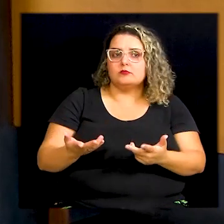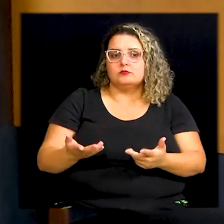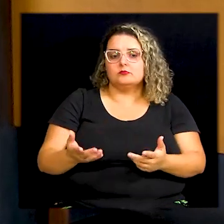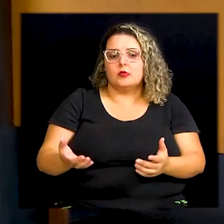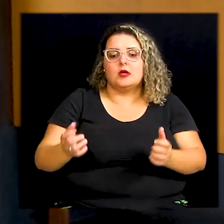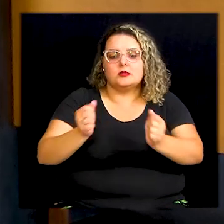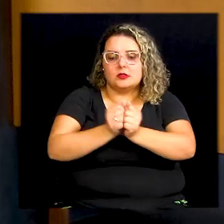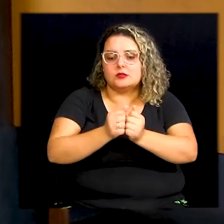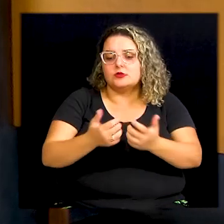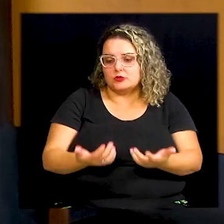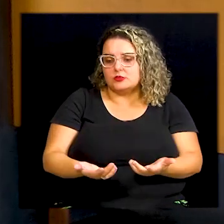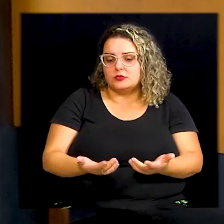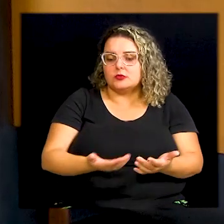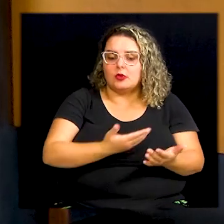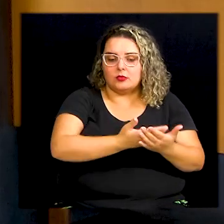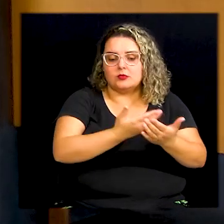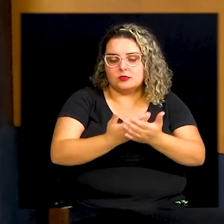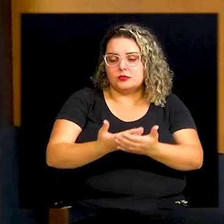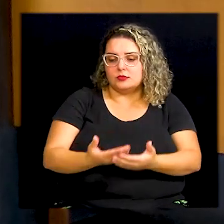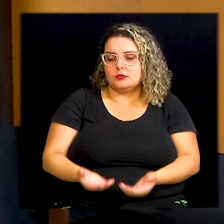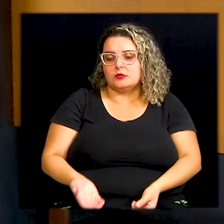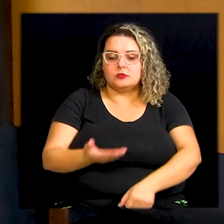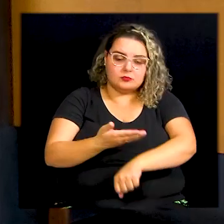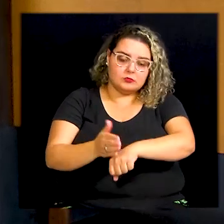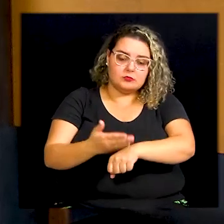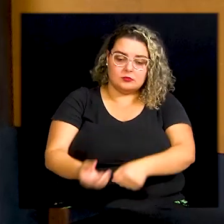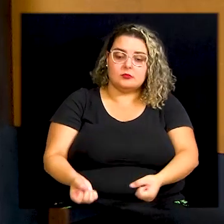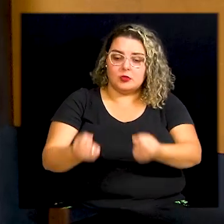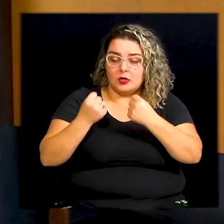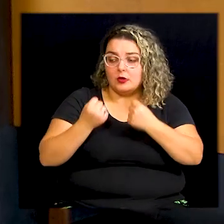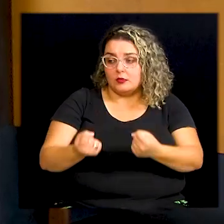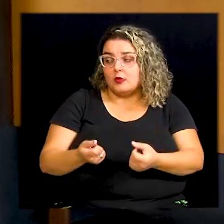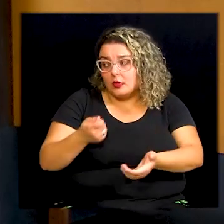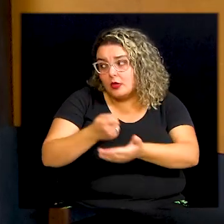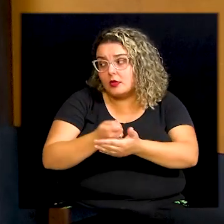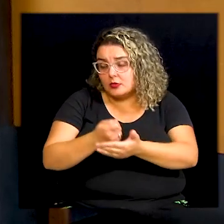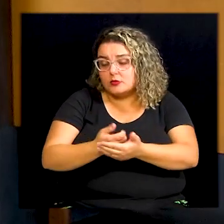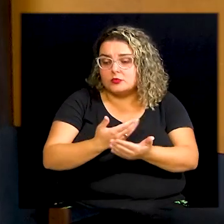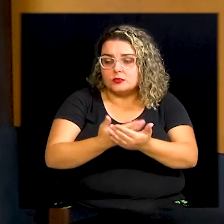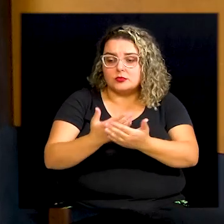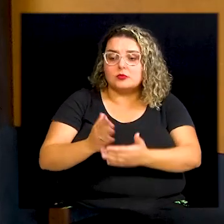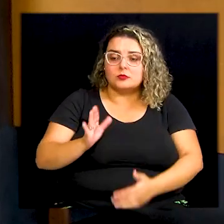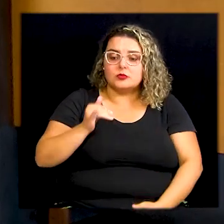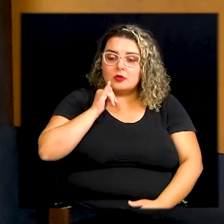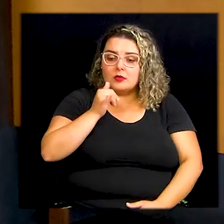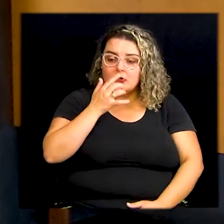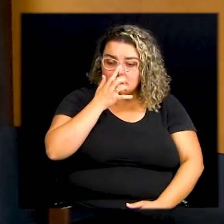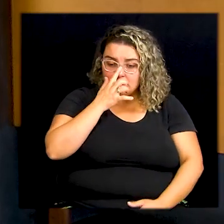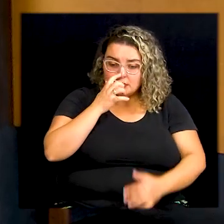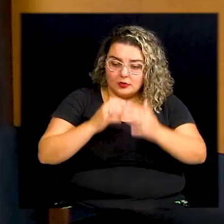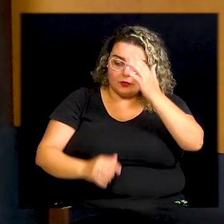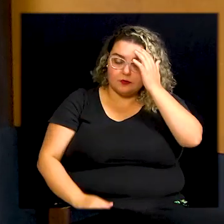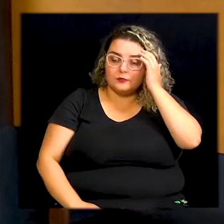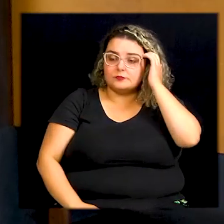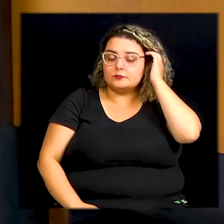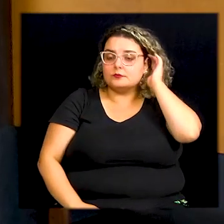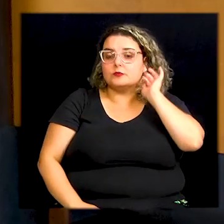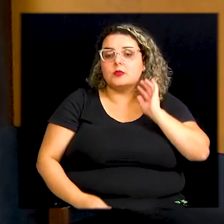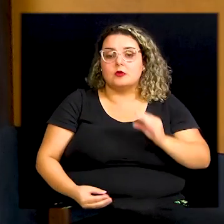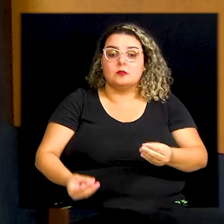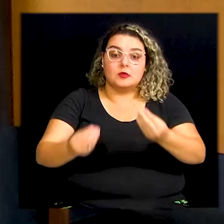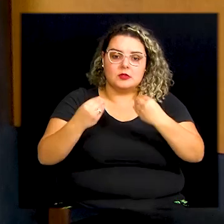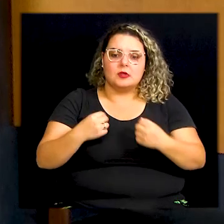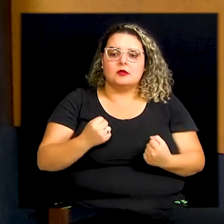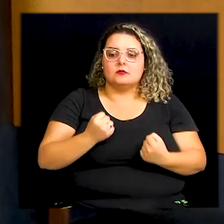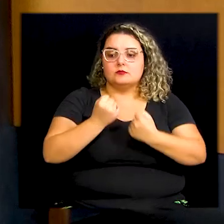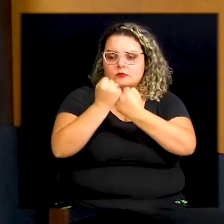essa conciliação, até que meu pai também e minha mãe cobram bastante a questão de estudo, né, como eu já falei. Mas eles me deram bastante